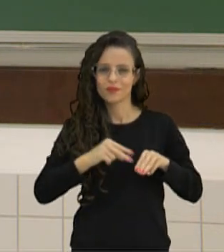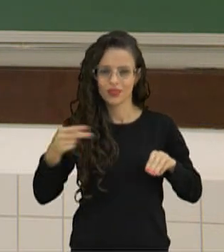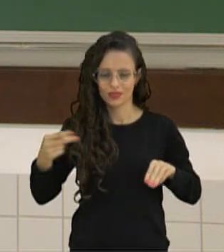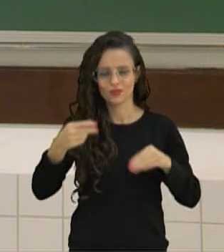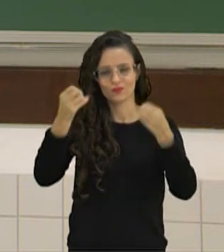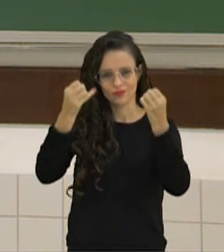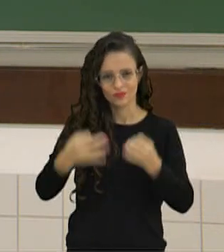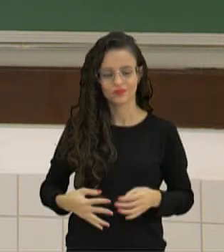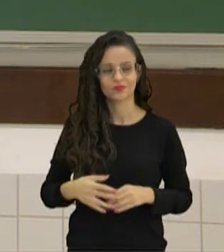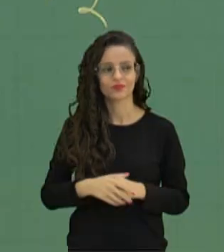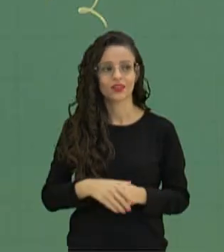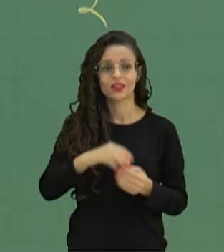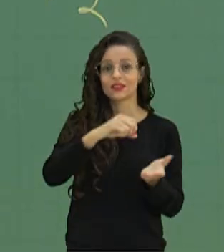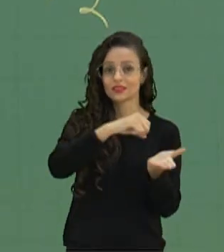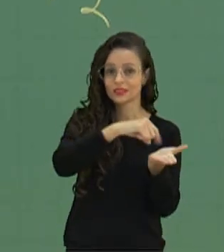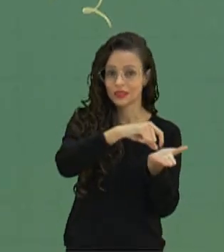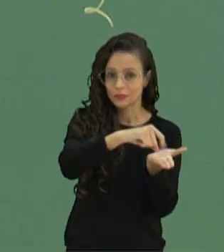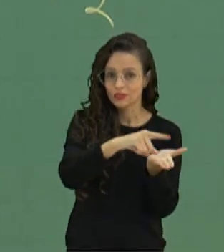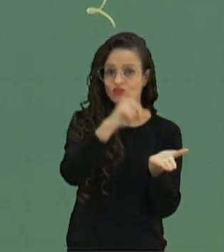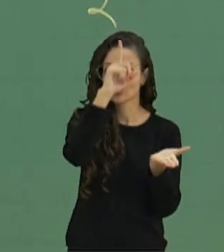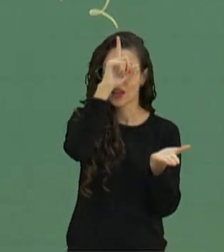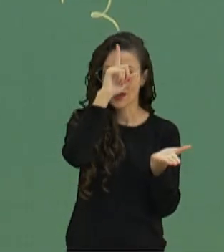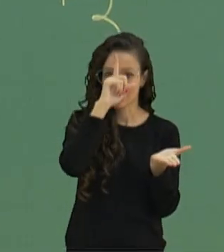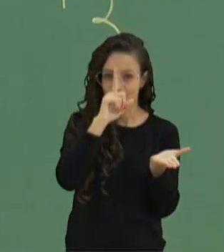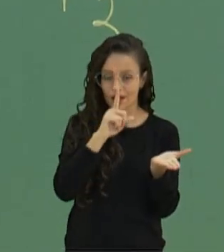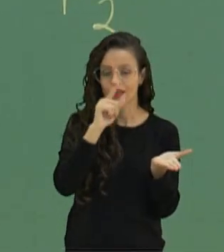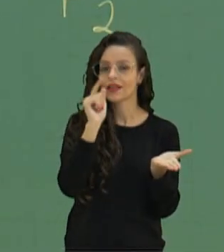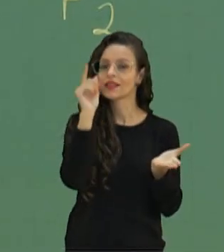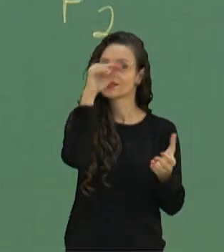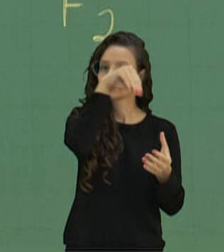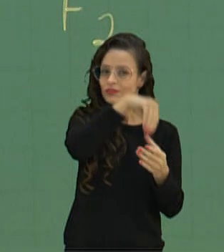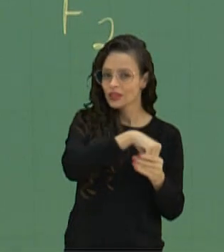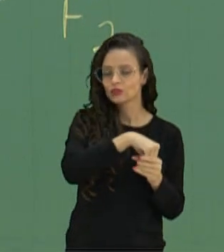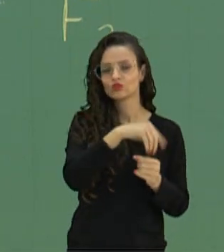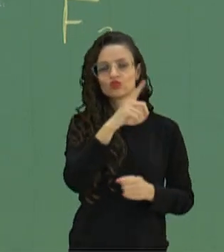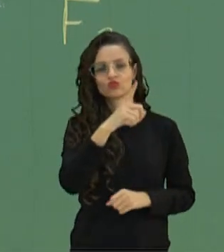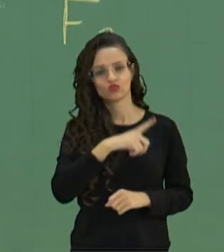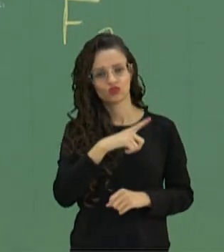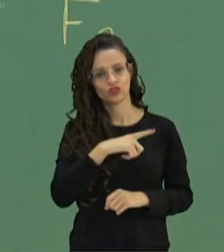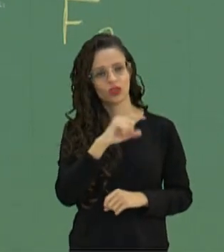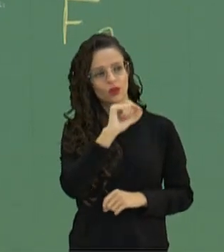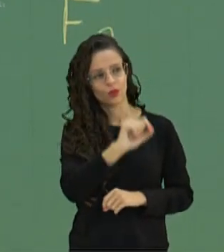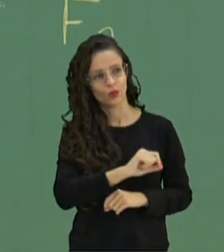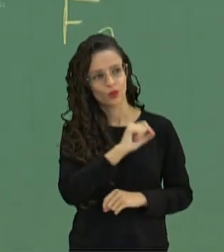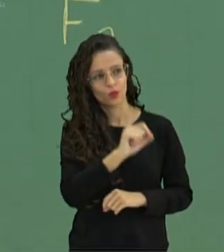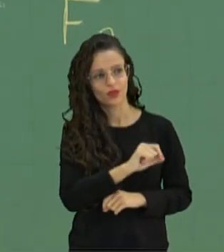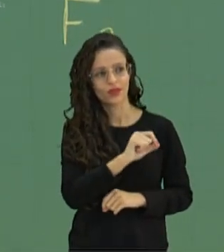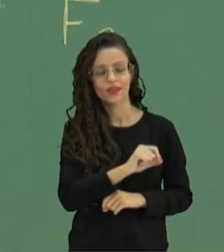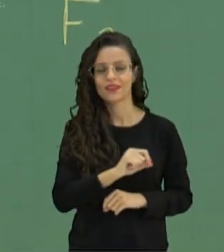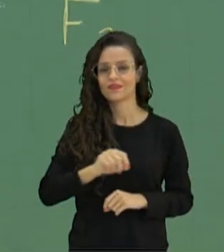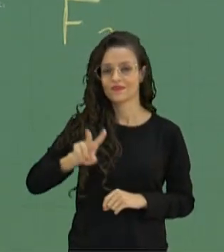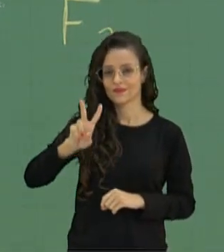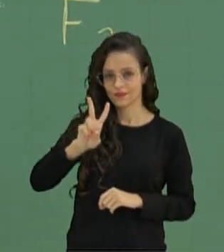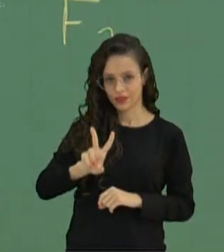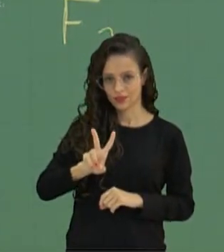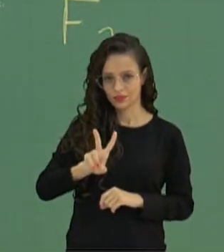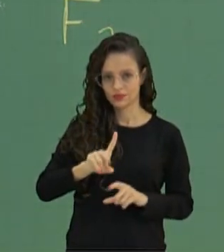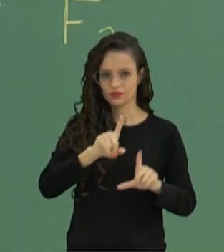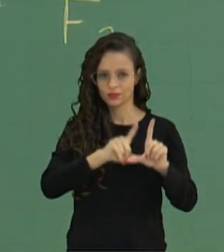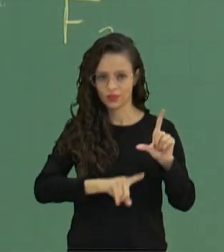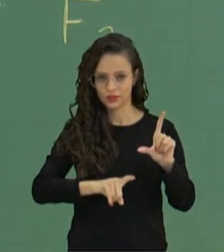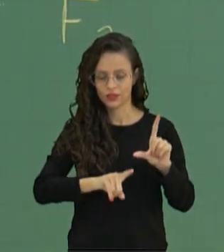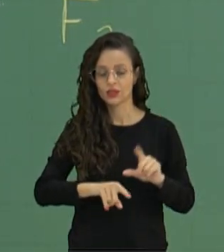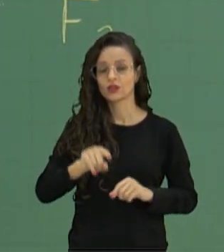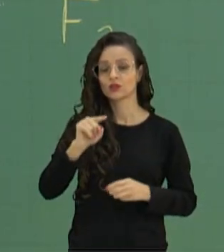a semente amarela possuía fatores. Esses fatores nós vamos representar pela letra V.